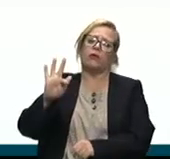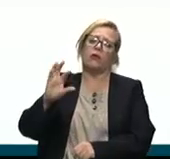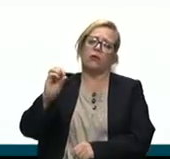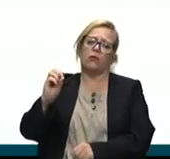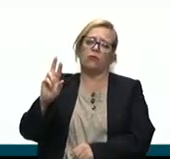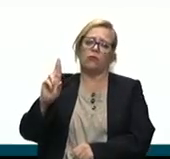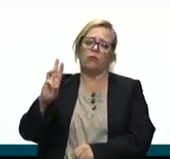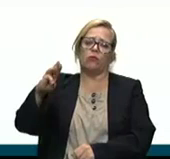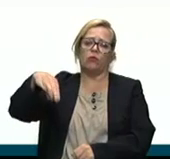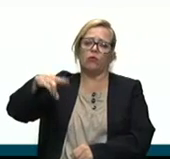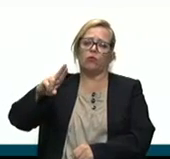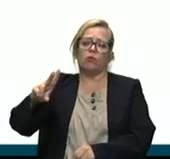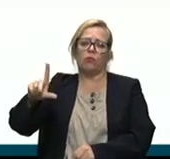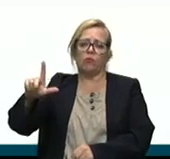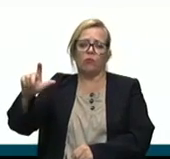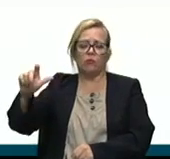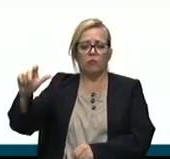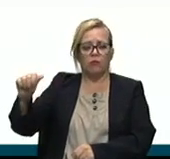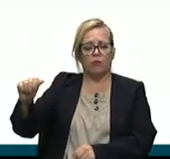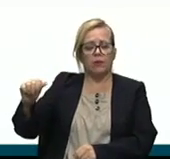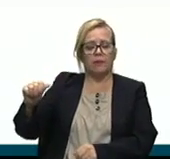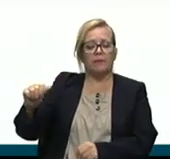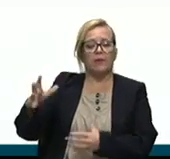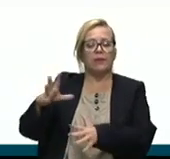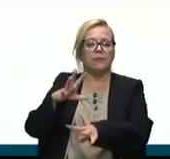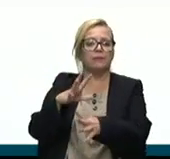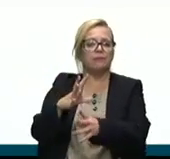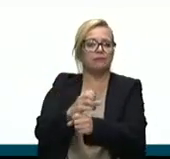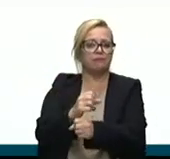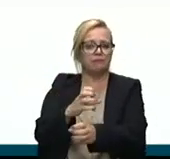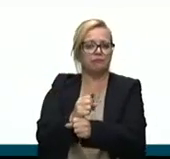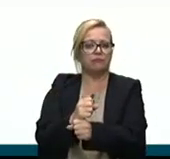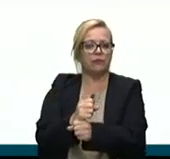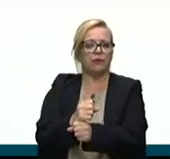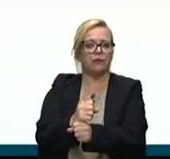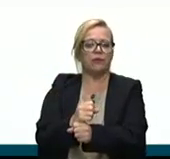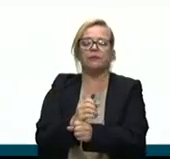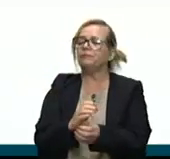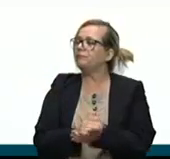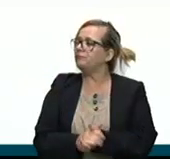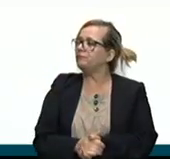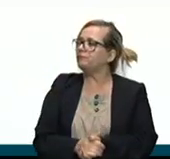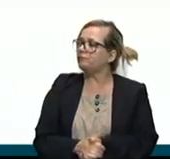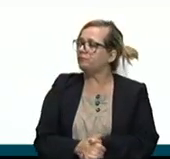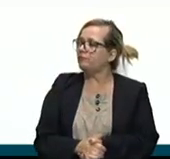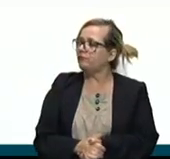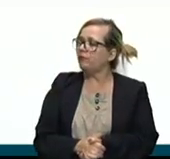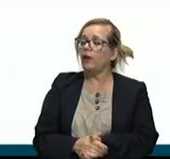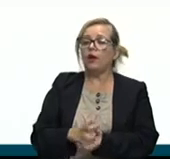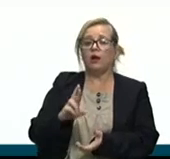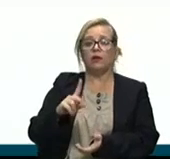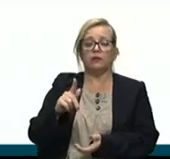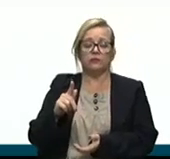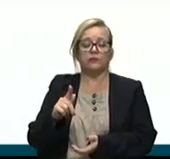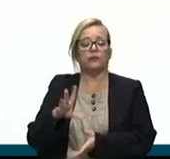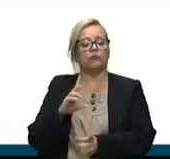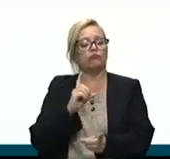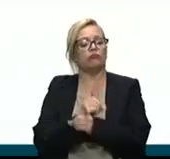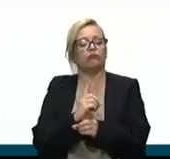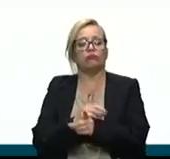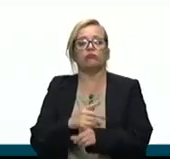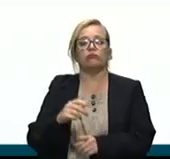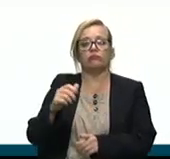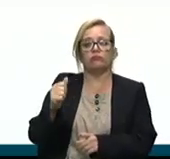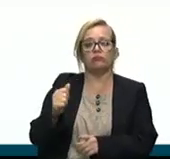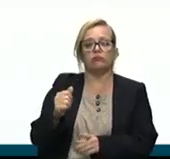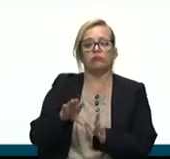alternativas e equivalentes para calcular os coeficientes de regressão. Como? Eu posso achar o A usando